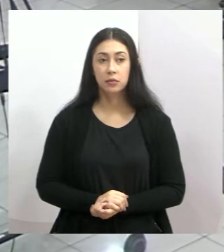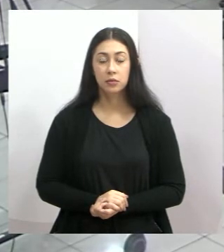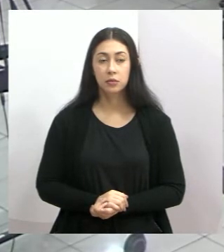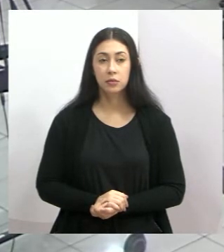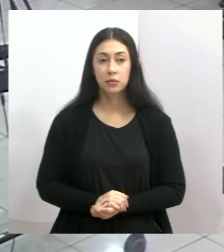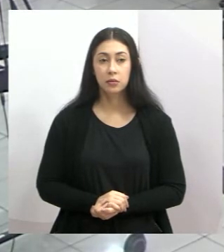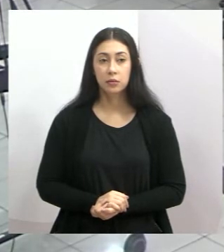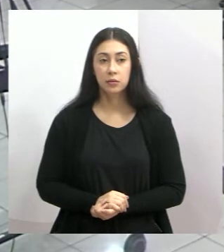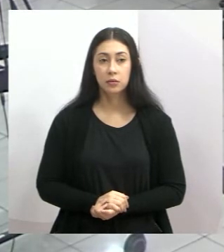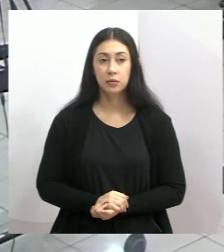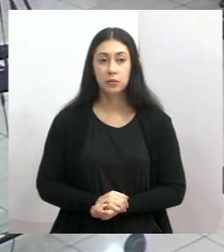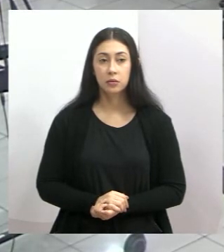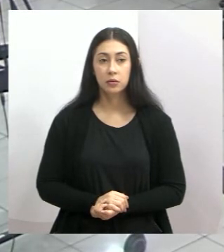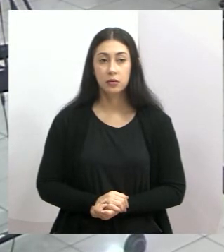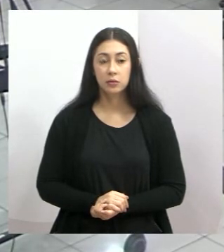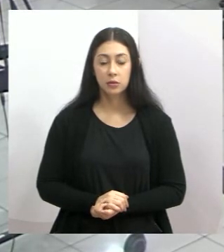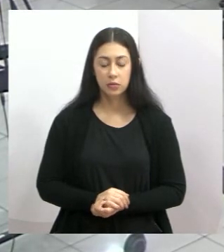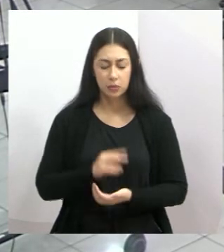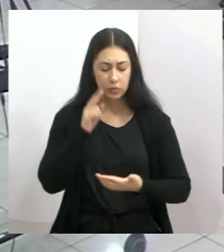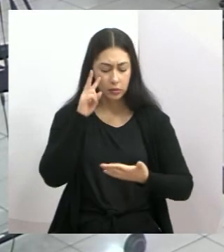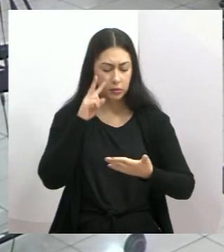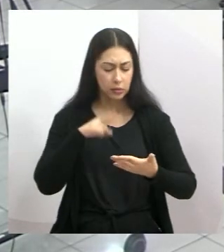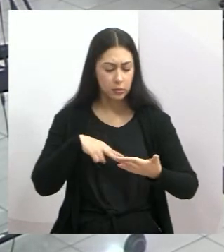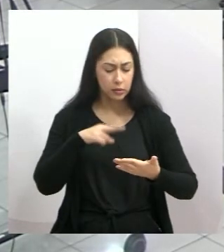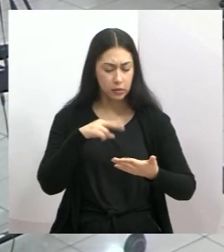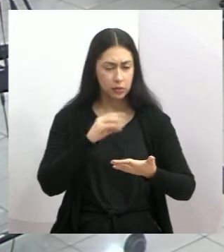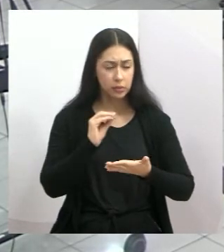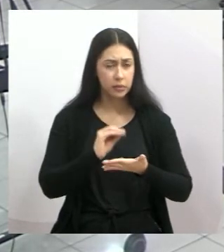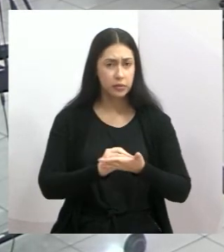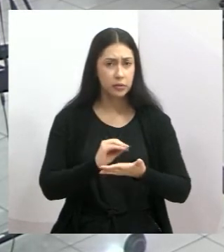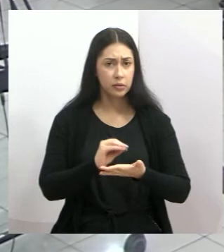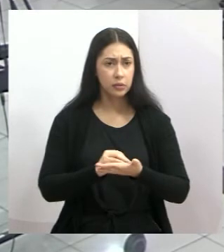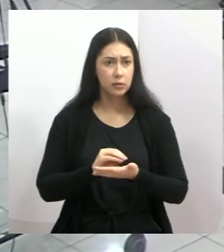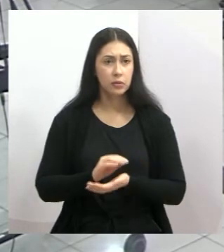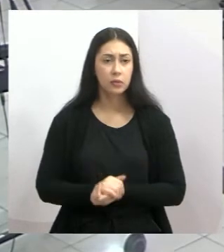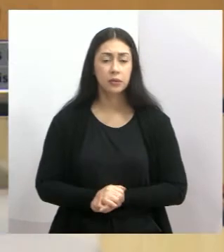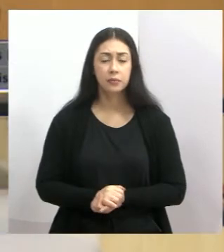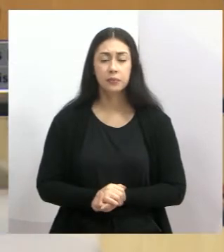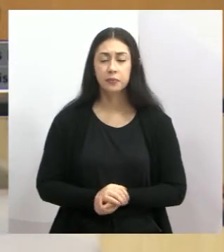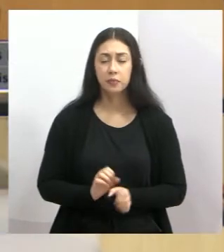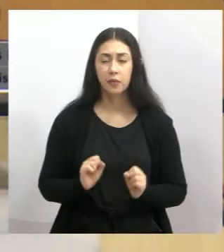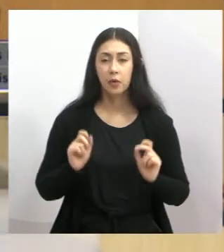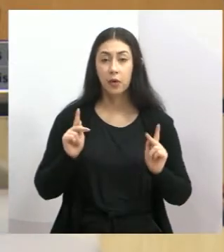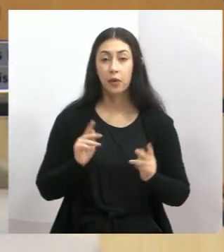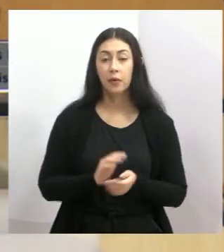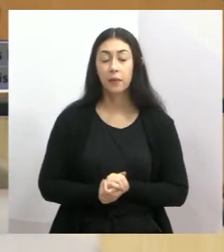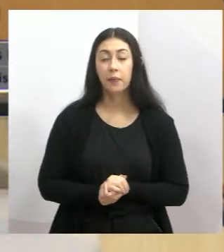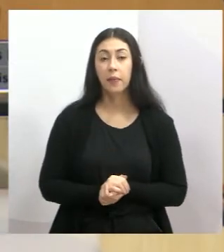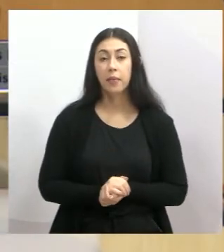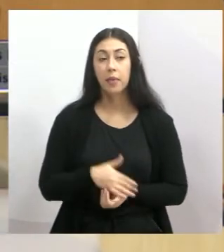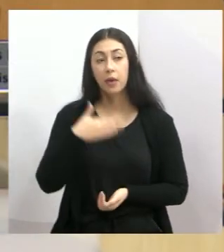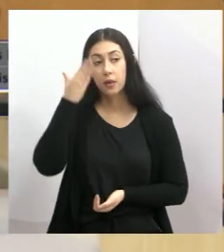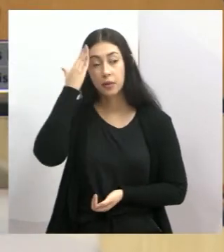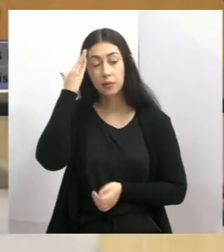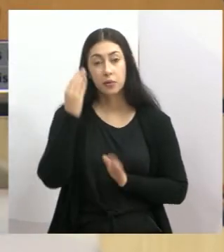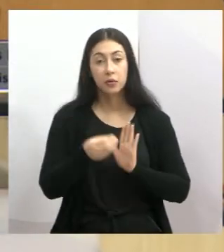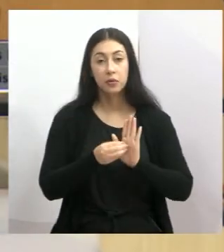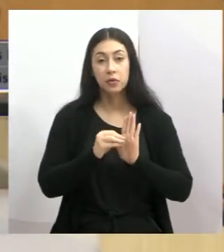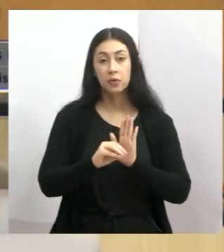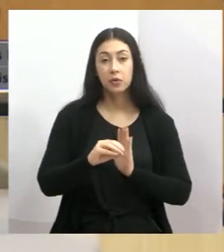e vamos ver se eu pulei uma aqui seu presidente considerando a indicações número